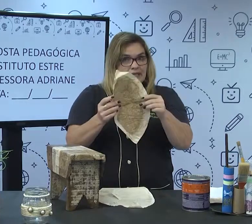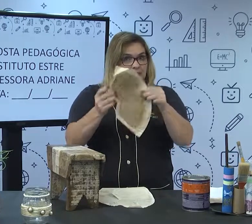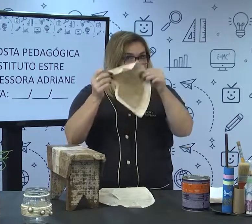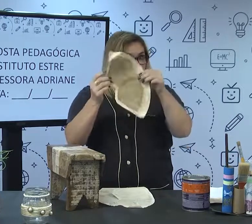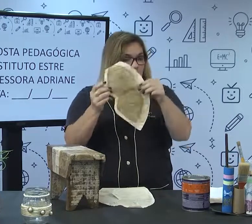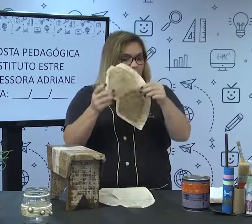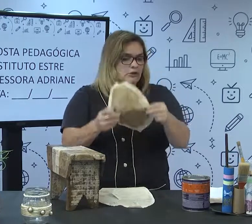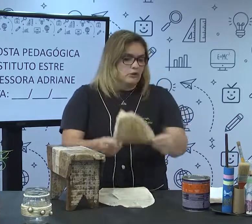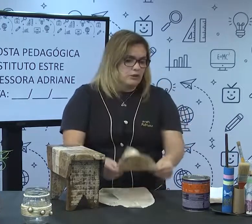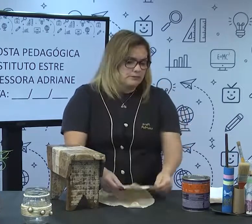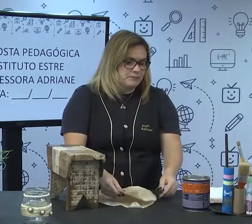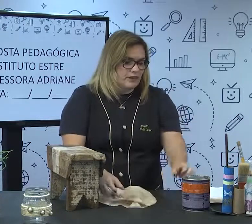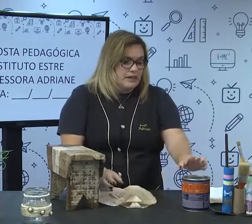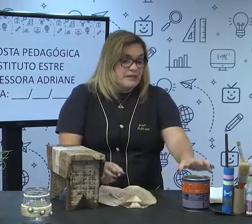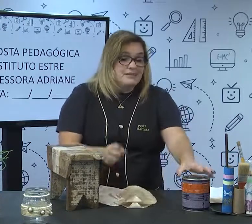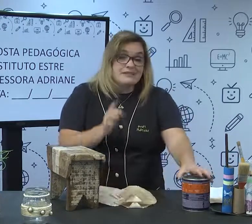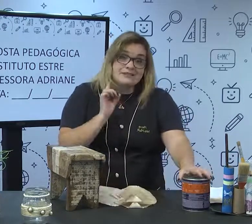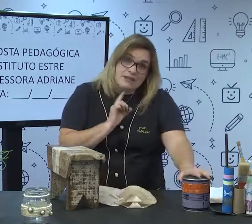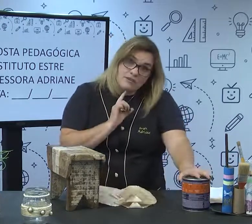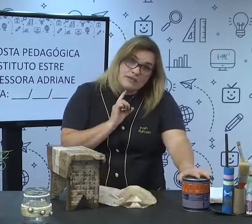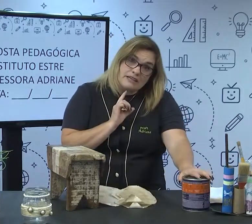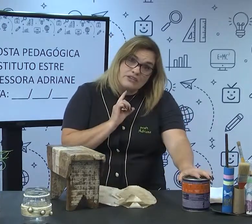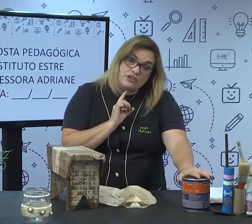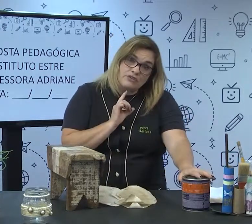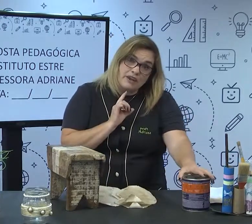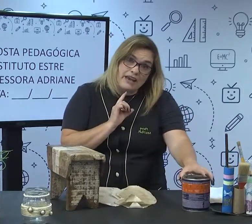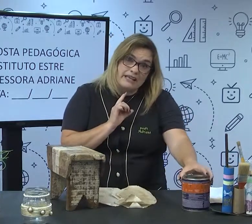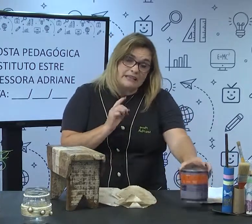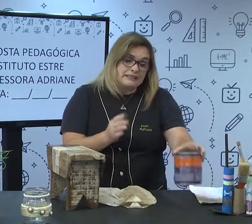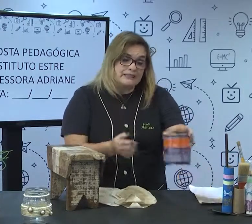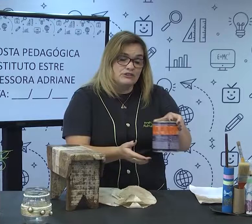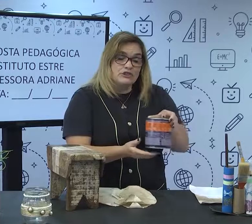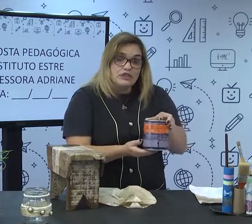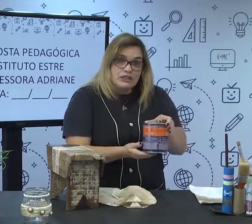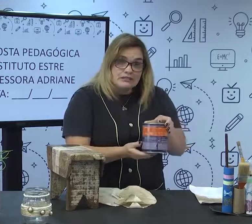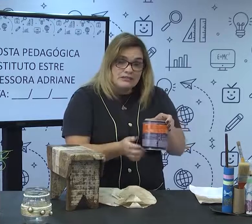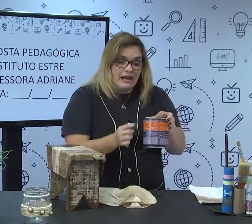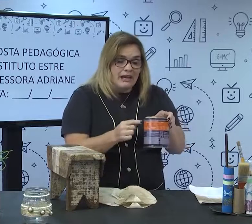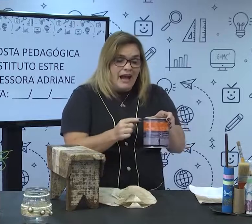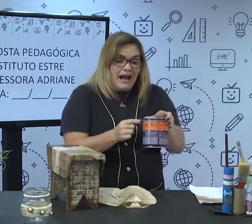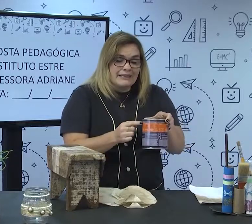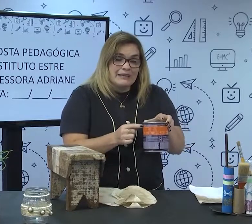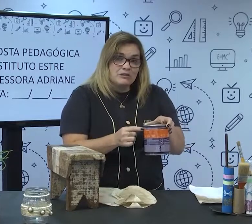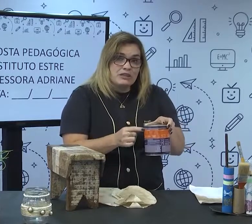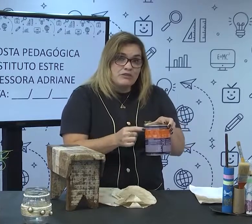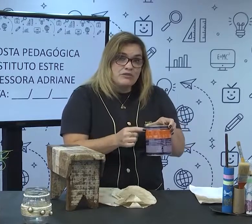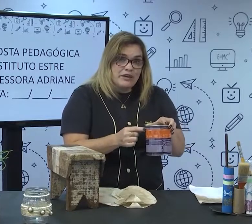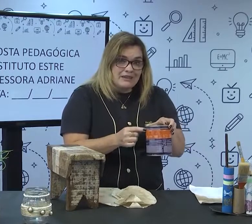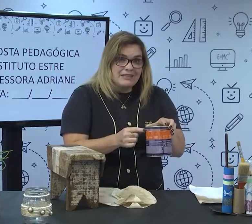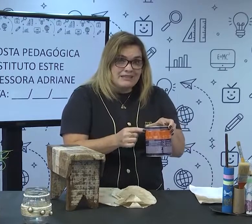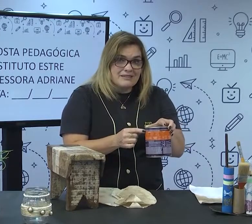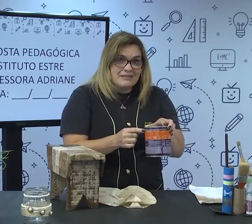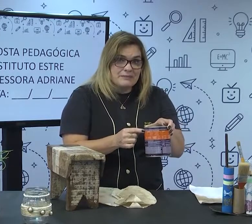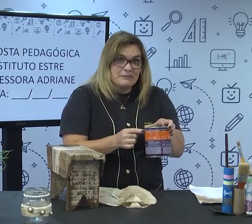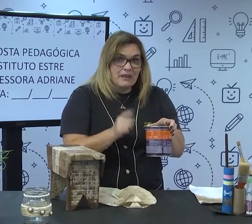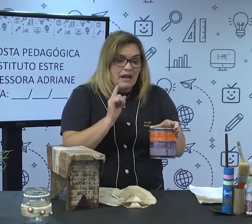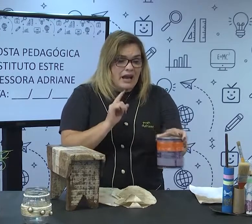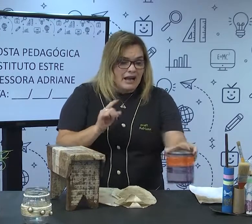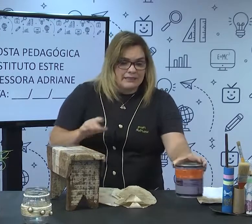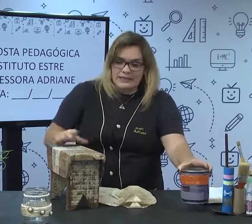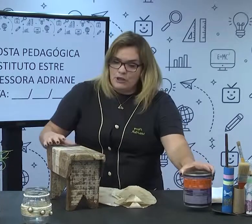Desse aqui, do coador. Se vocês tiverem tinta, aqui eu tenho